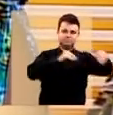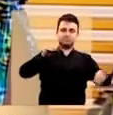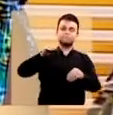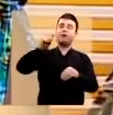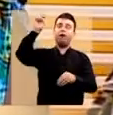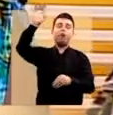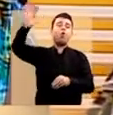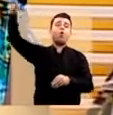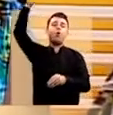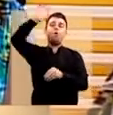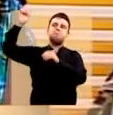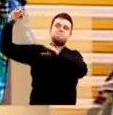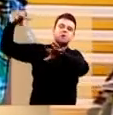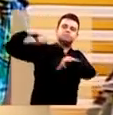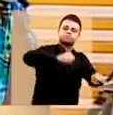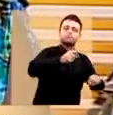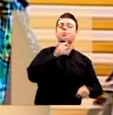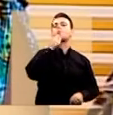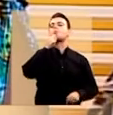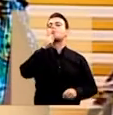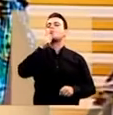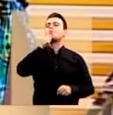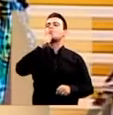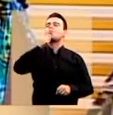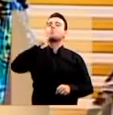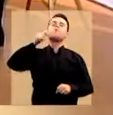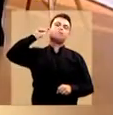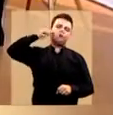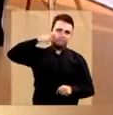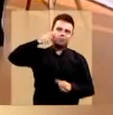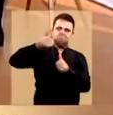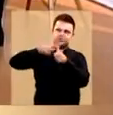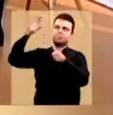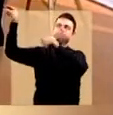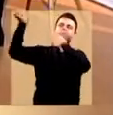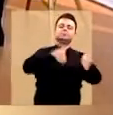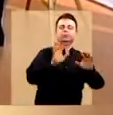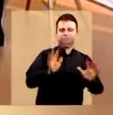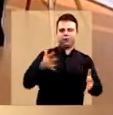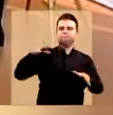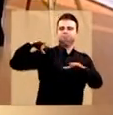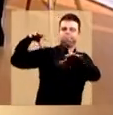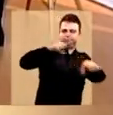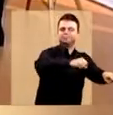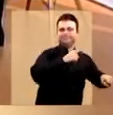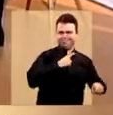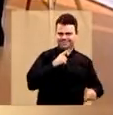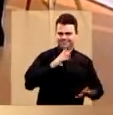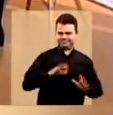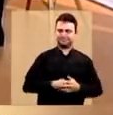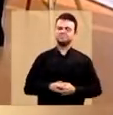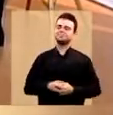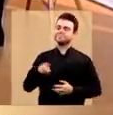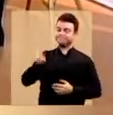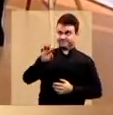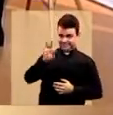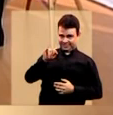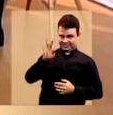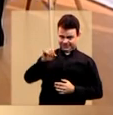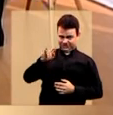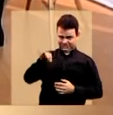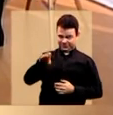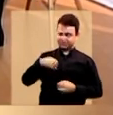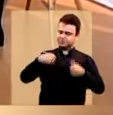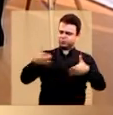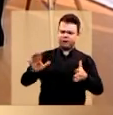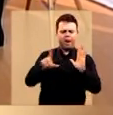invasões europeias. Quer dizer, é mudar a perspectiva mesmo, né? Ô, Tati, e os seus colegas já falaram aqui que só